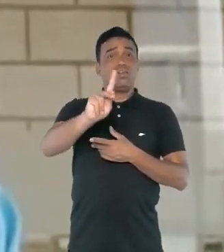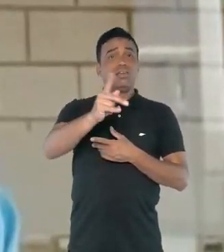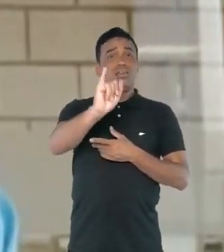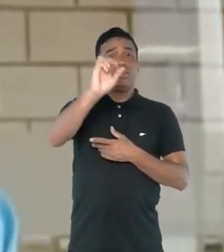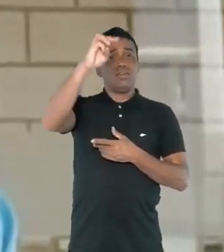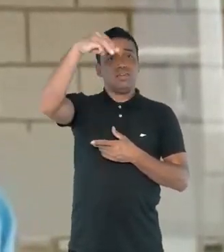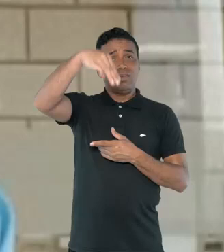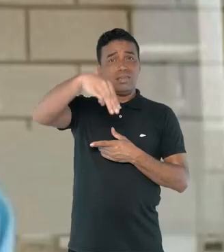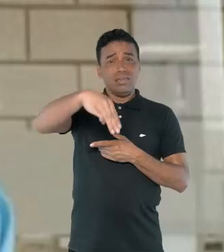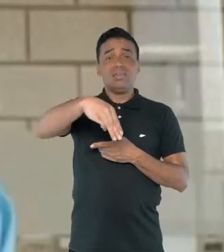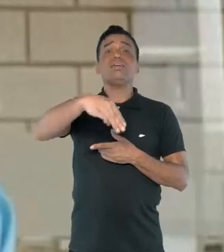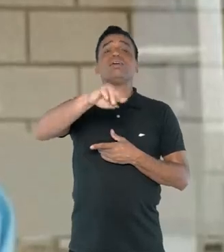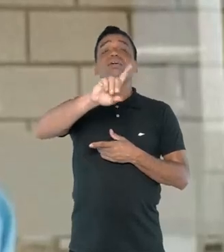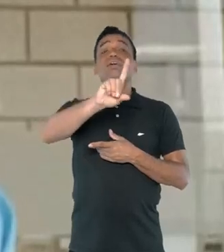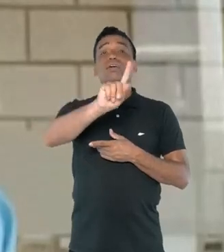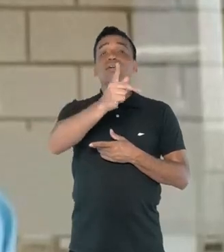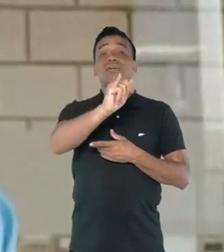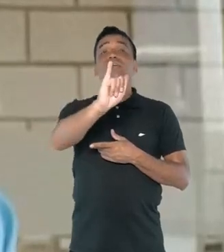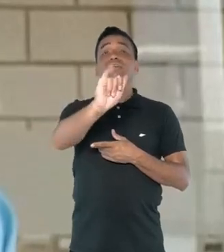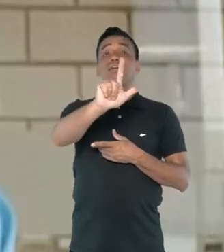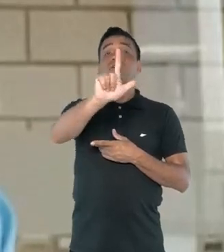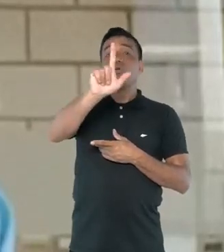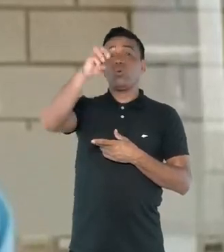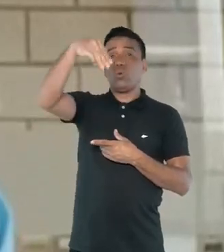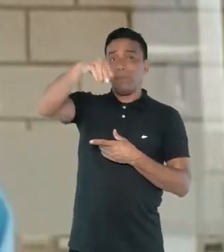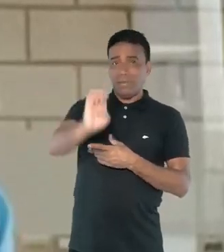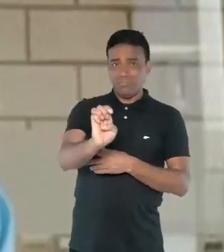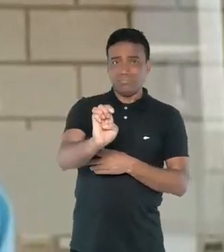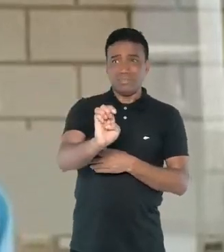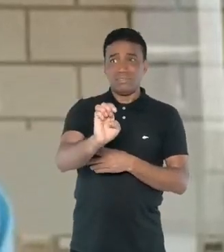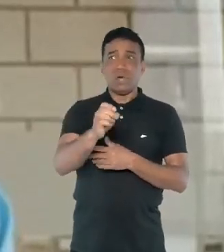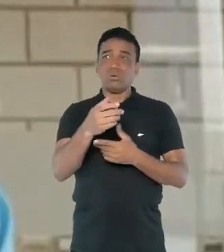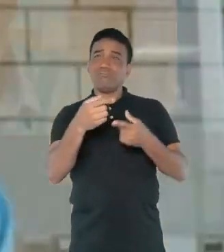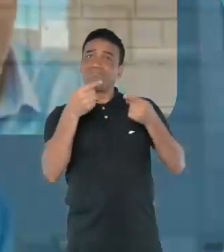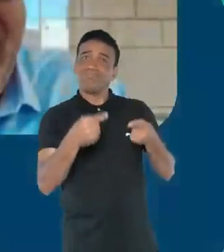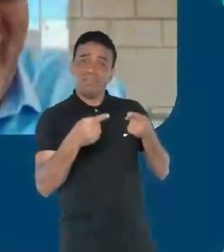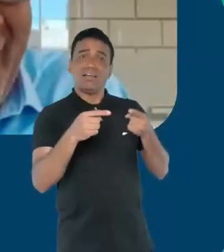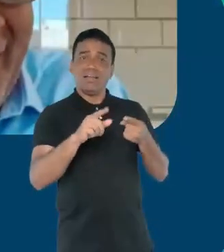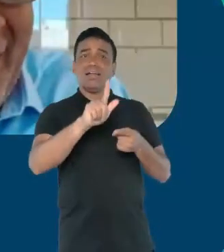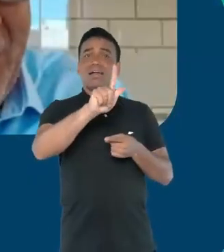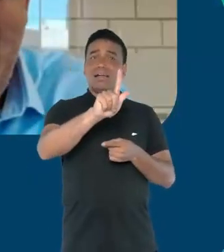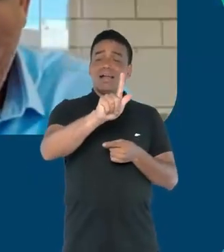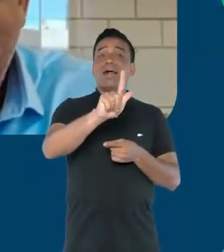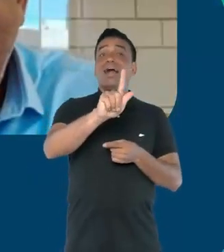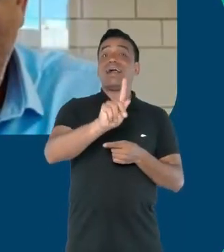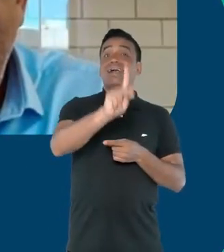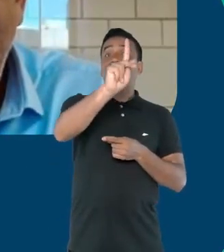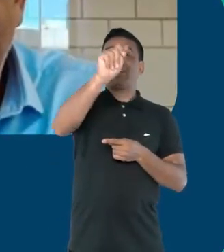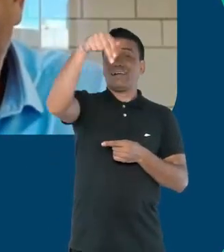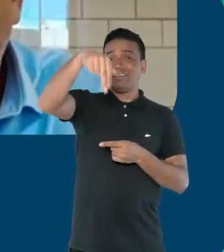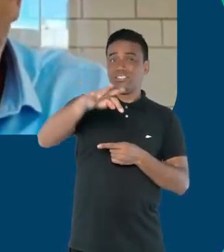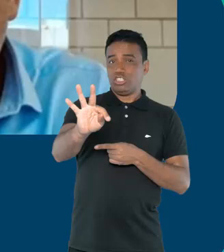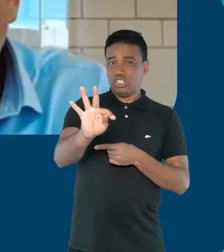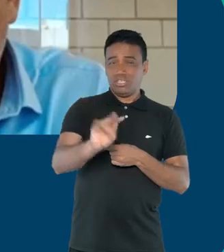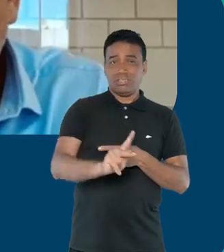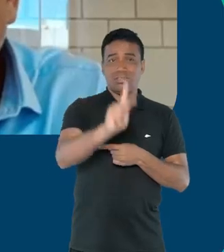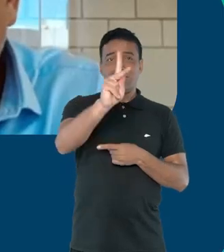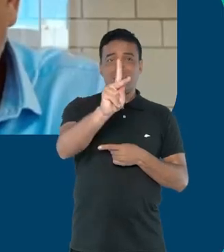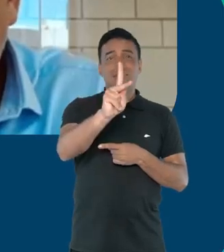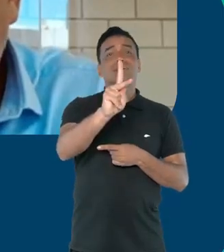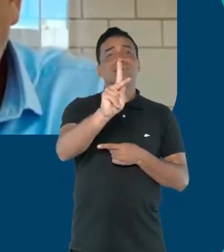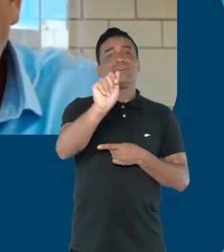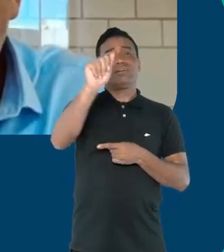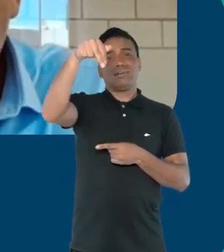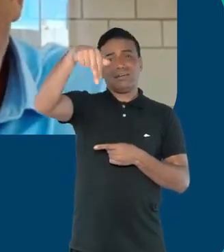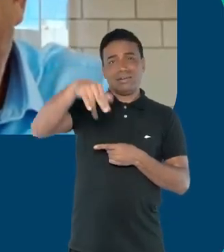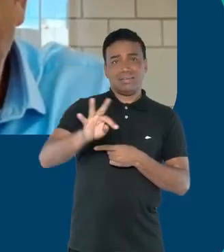rivaliza, vamos dizer assim, com Kant, porque é o Kant, né, que diz que foi despertado do